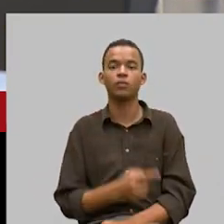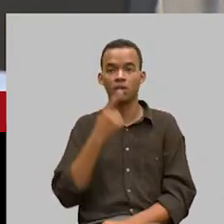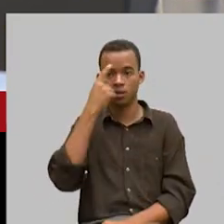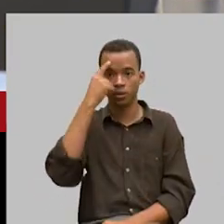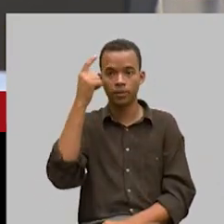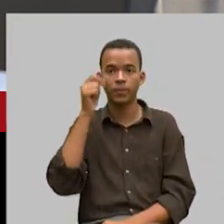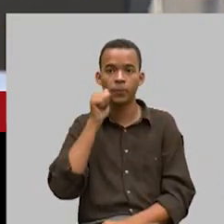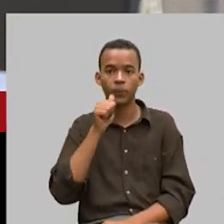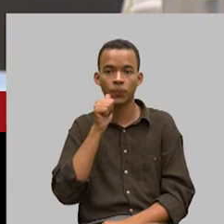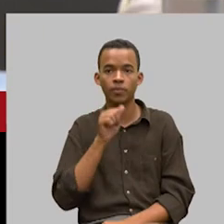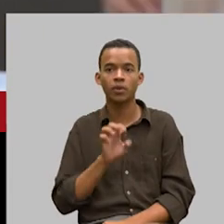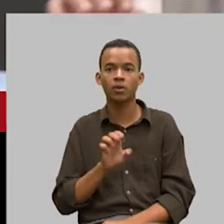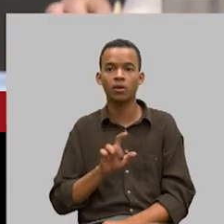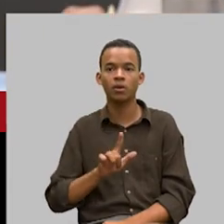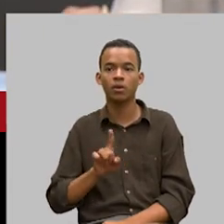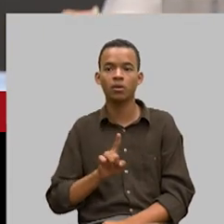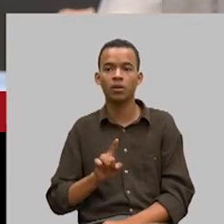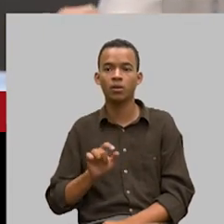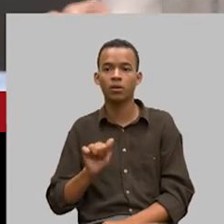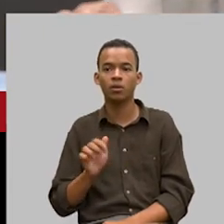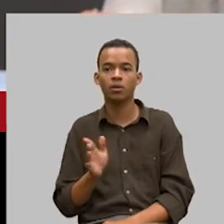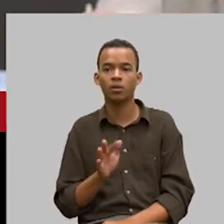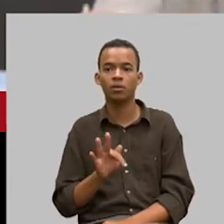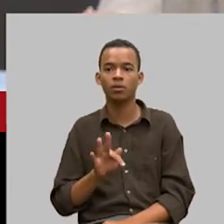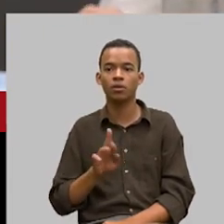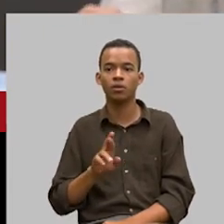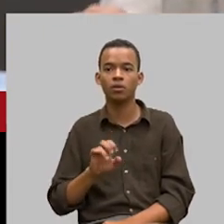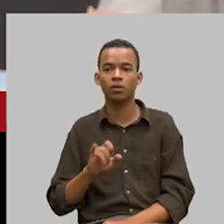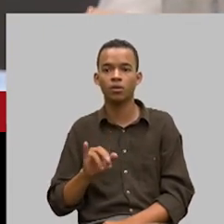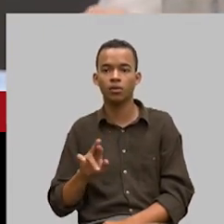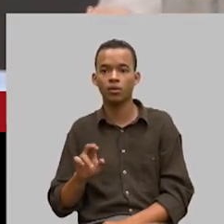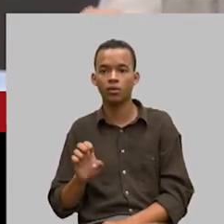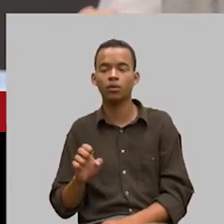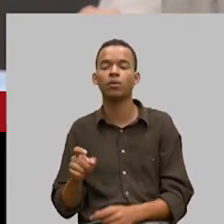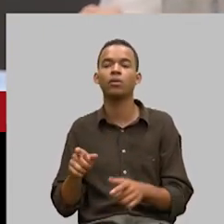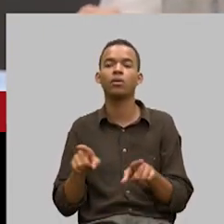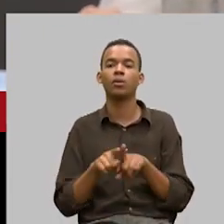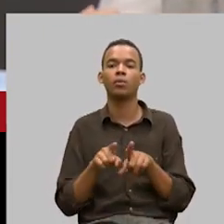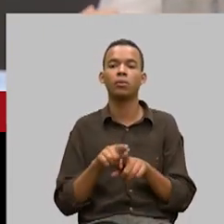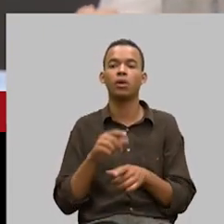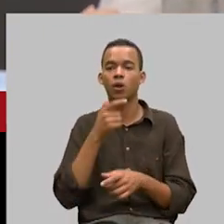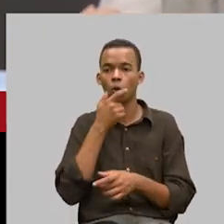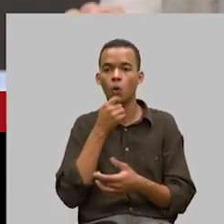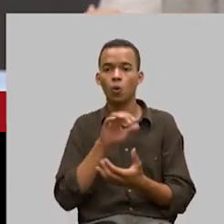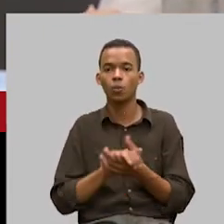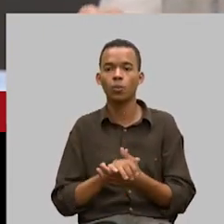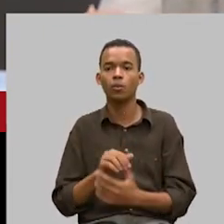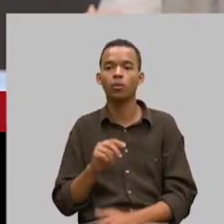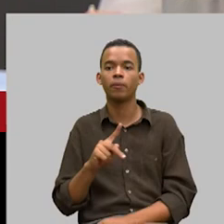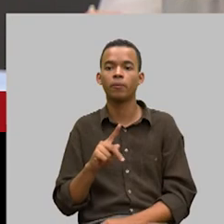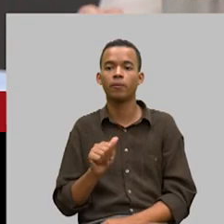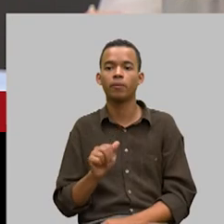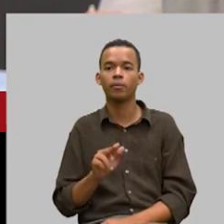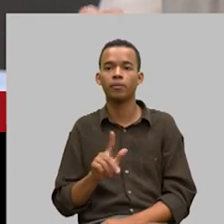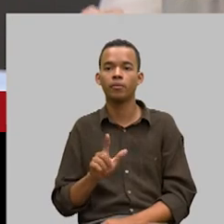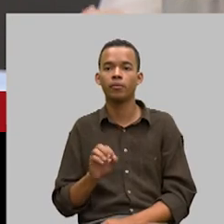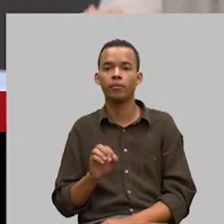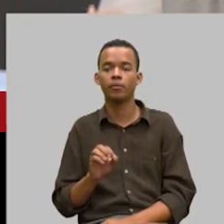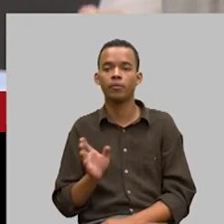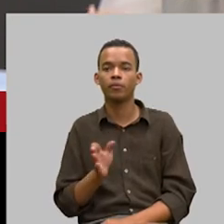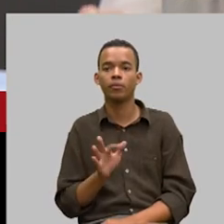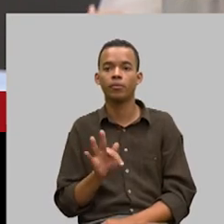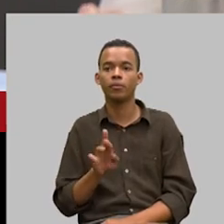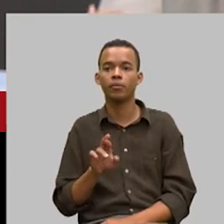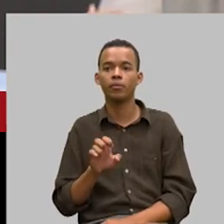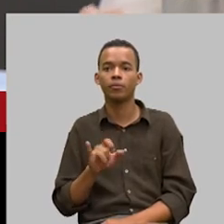foi uma pedagoga sua esposa que o inspirou que a gente tem tem que tomar lado né e a música Fala entender o